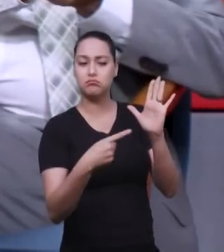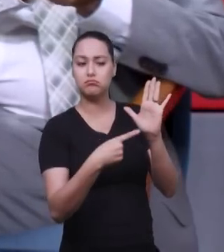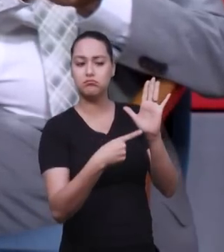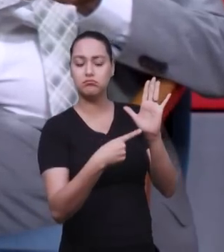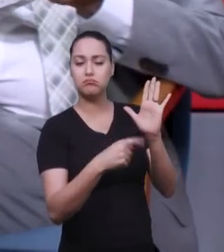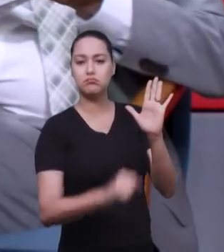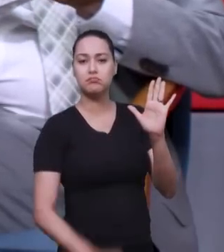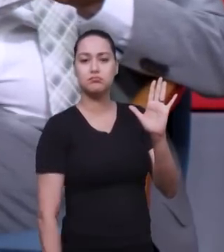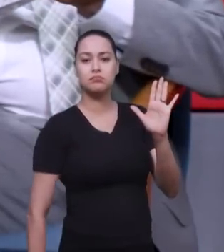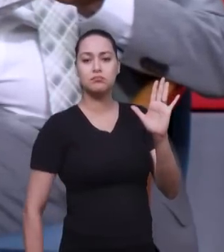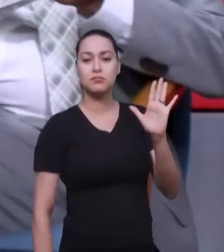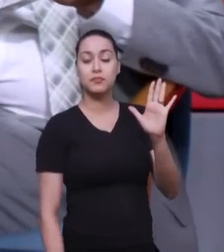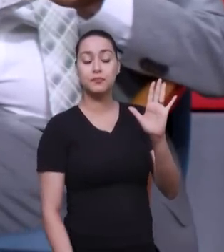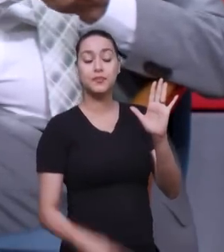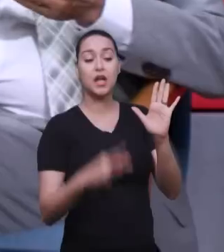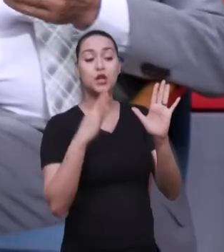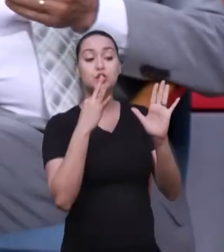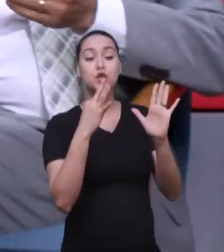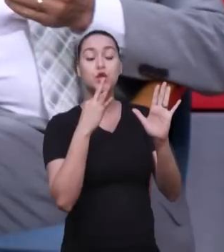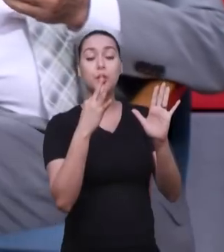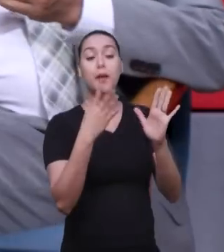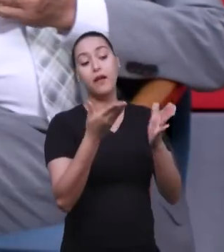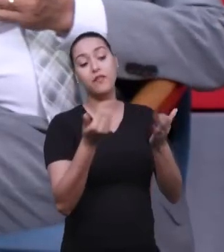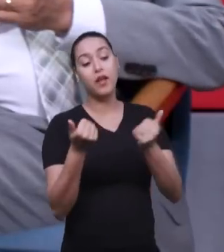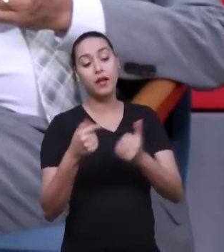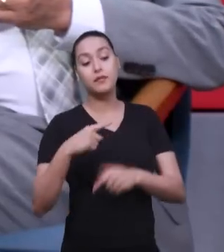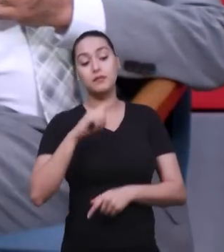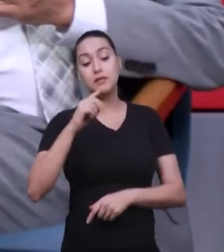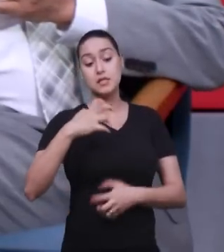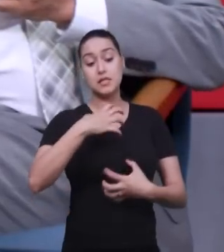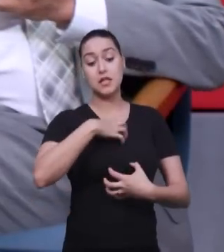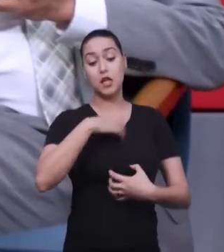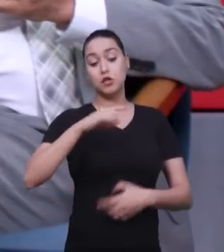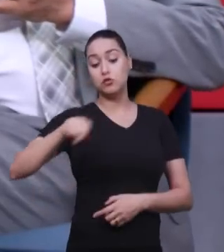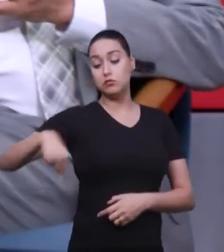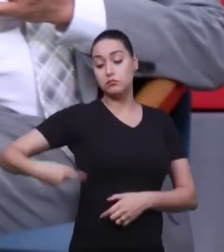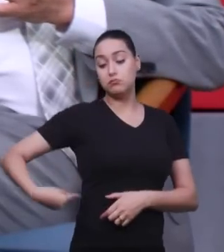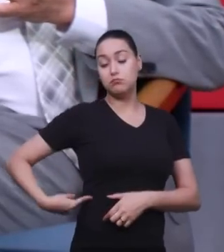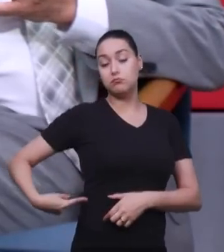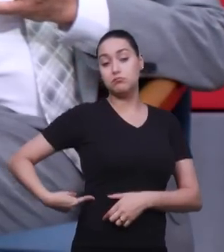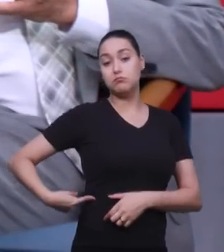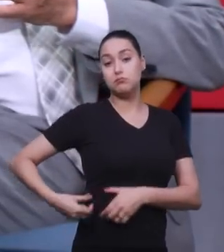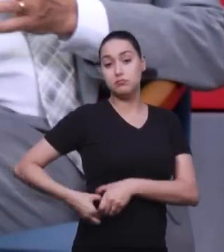daqui do cravo. Tomé, apalpa o meu lado.